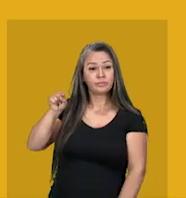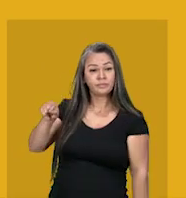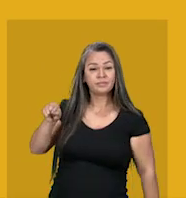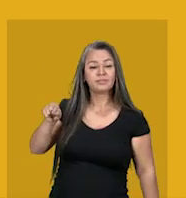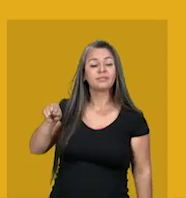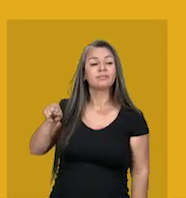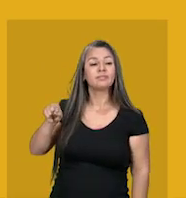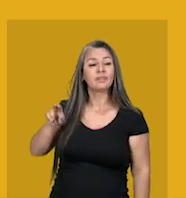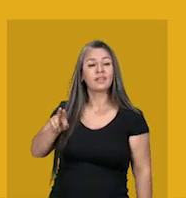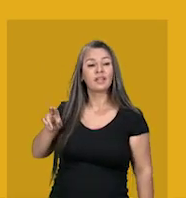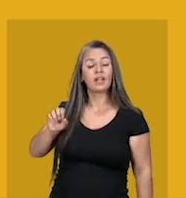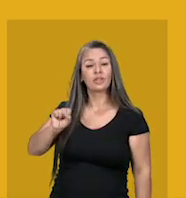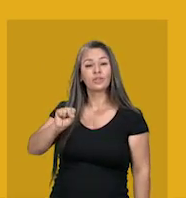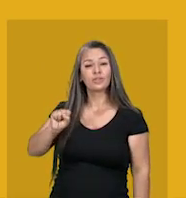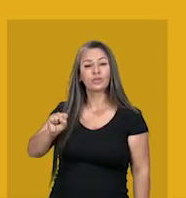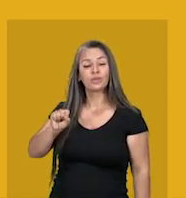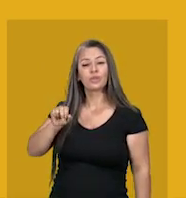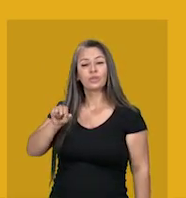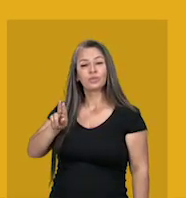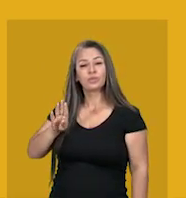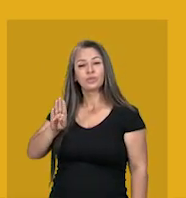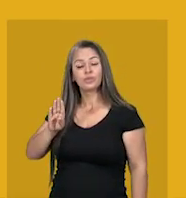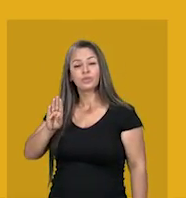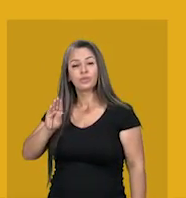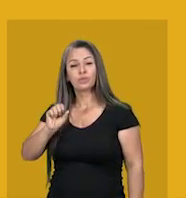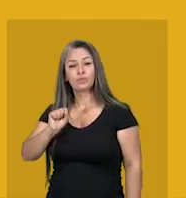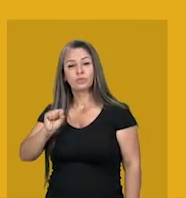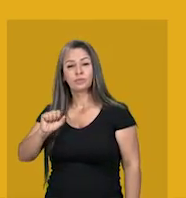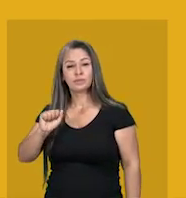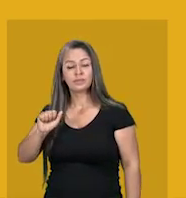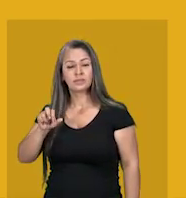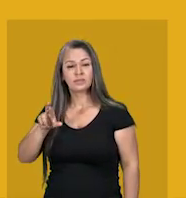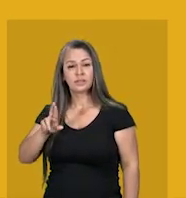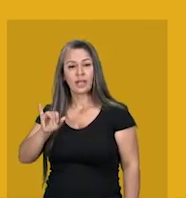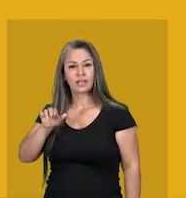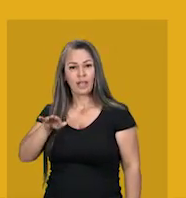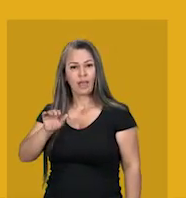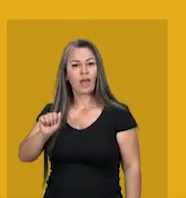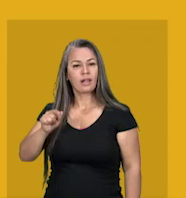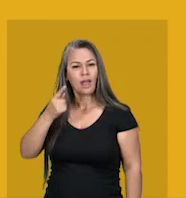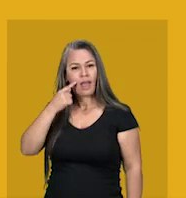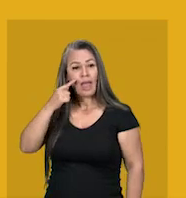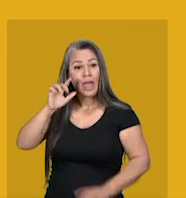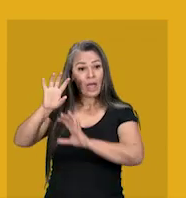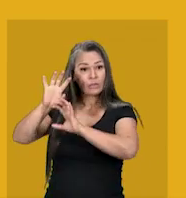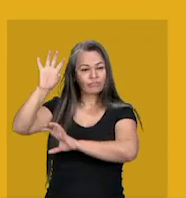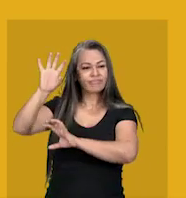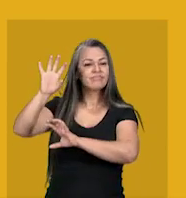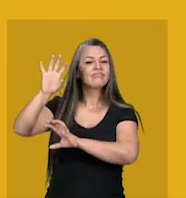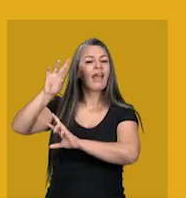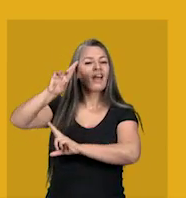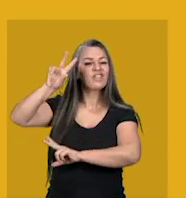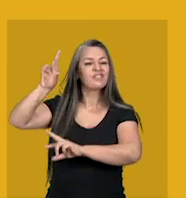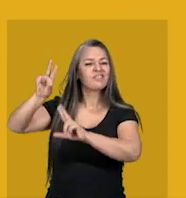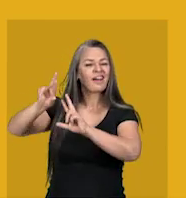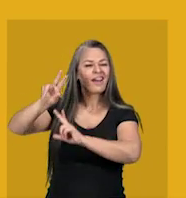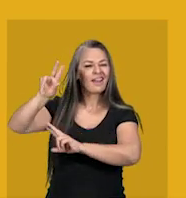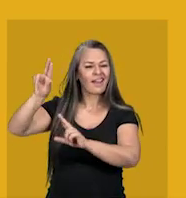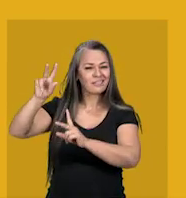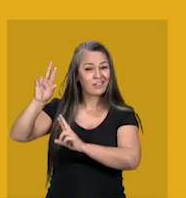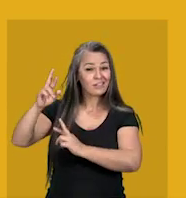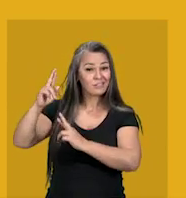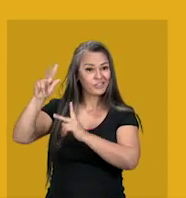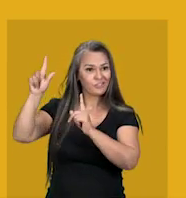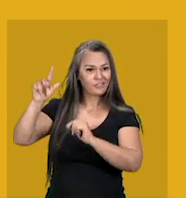perfeito? Então são duas grandíssimas regionalizações, justamente pela essa diversidade que tem no continente, tá?